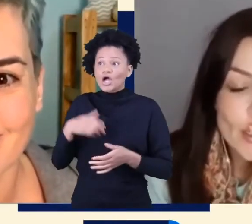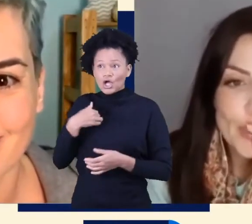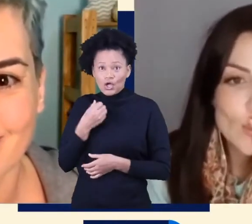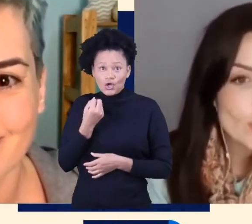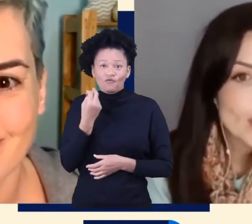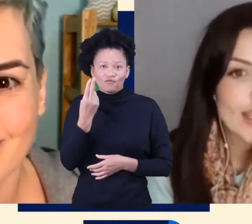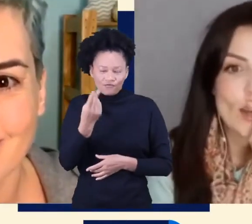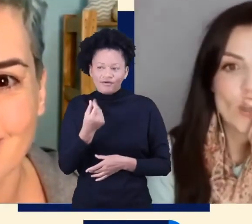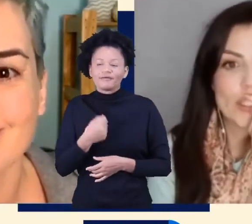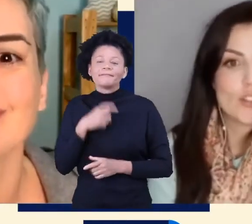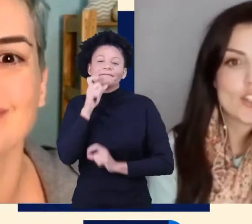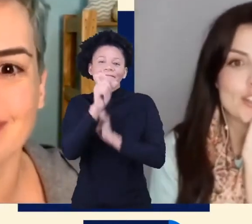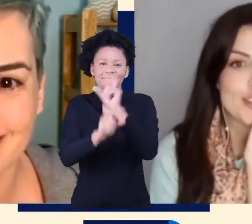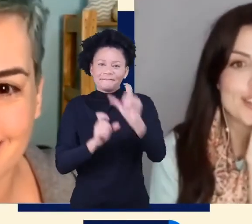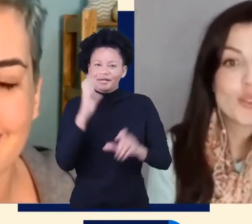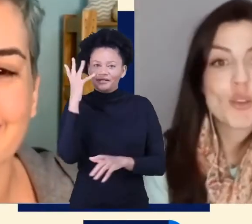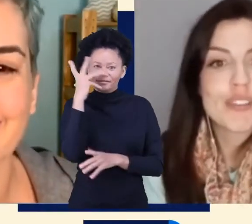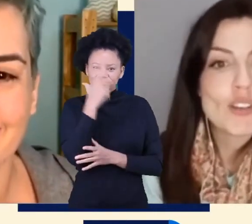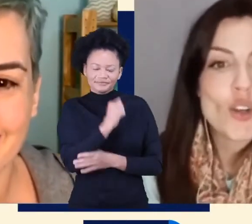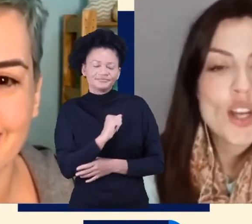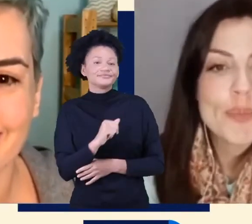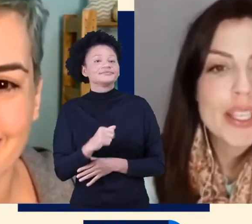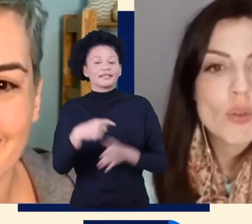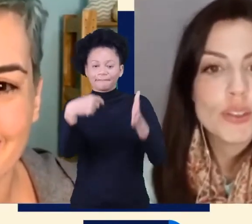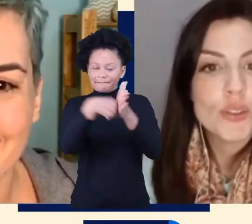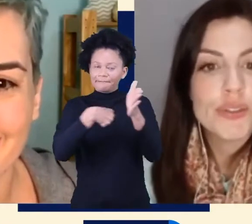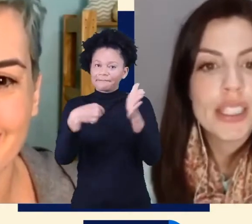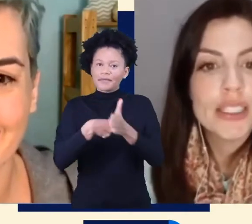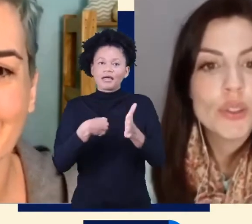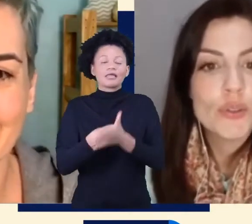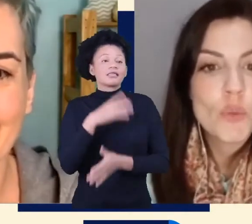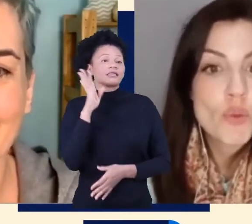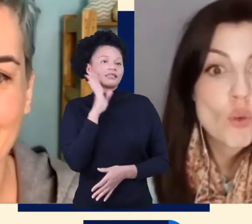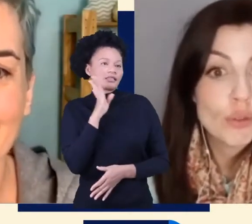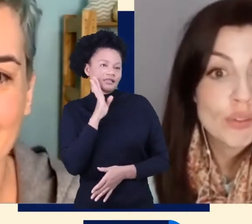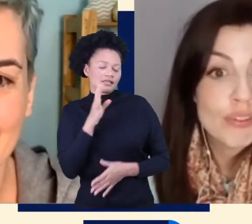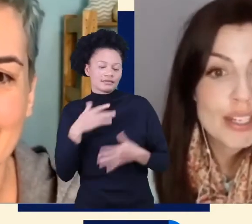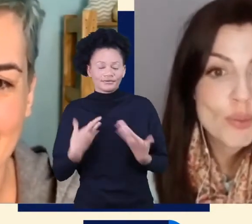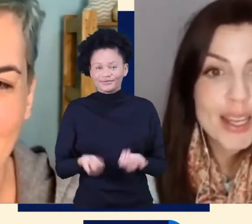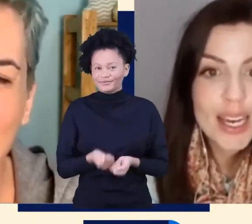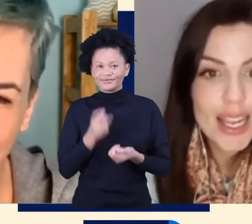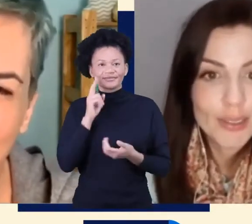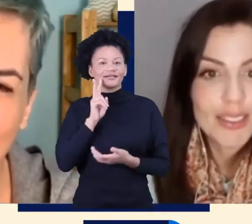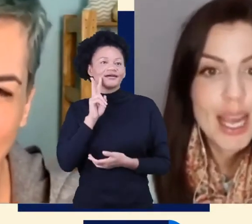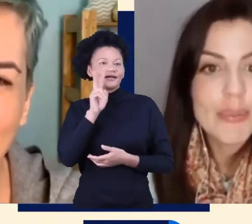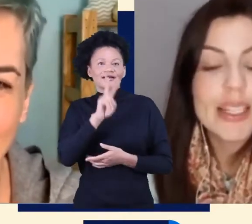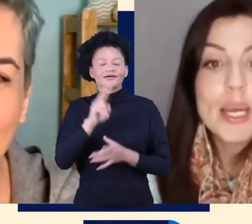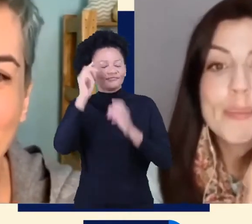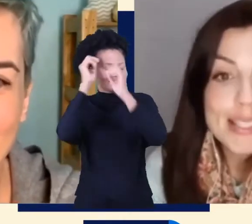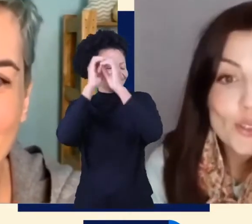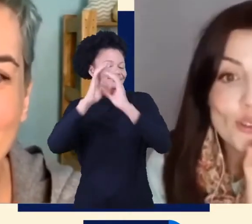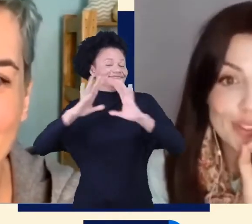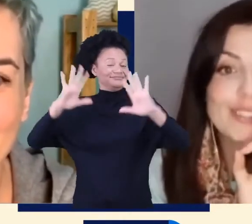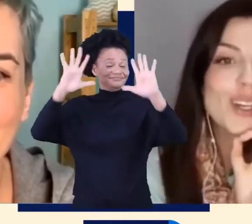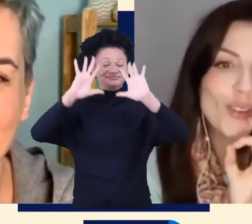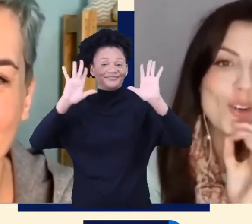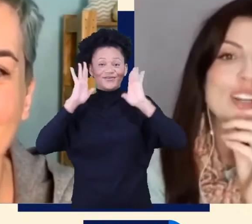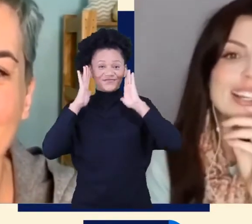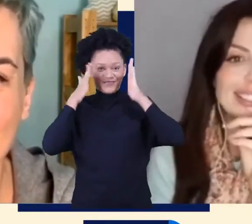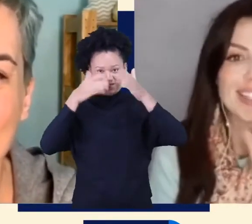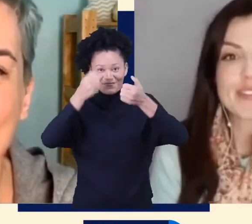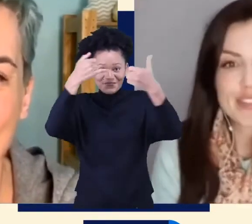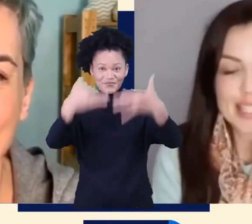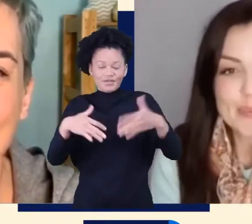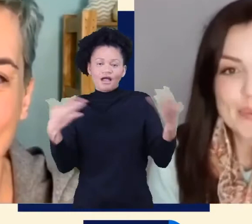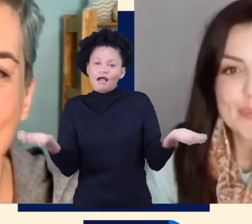tem tanta pergunta legal aqui, gente. Eu tô vendo agora, porque enquanto eu tô falando, eu vou para um outro universo paralelo, sabe? Mas eu tô vendo